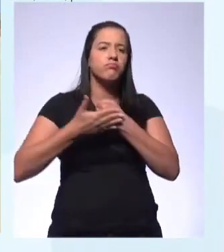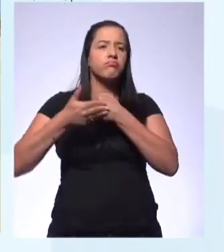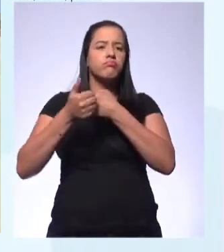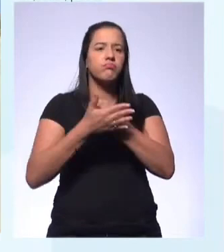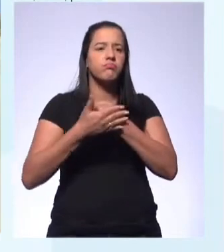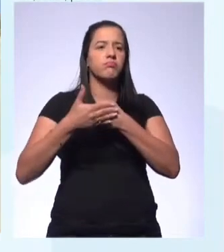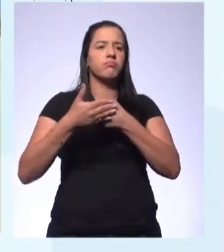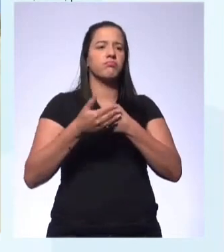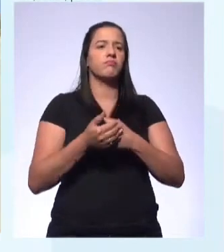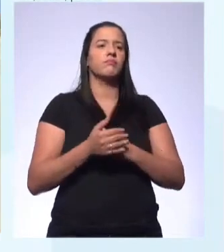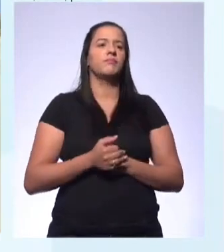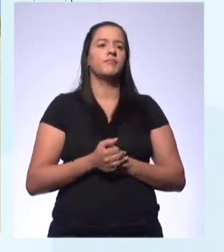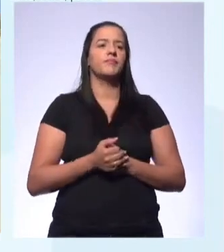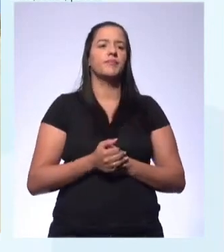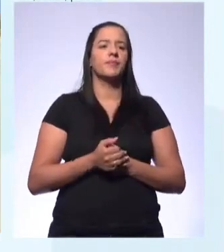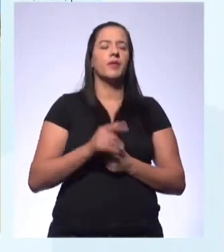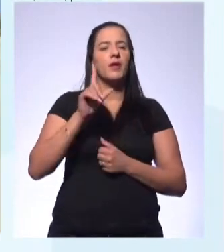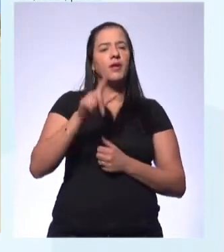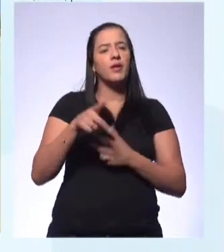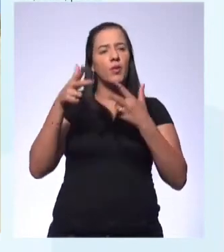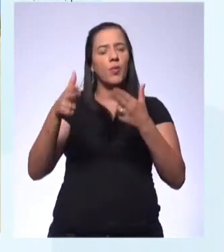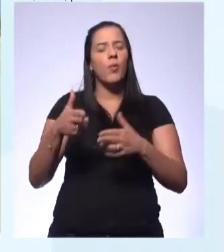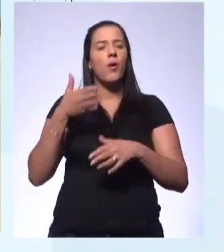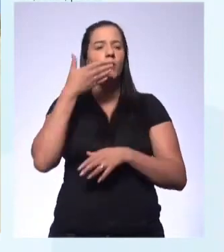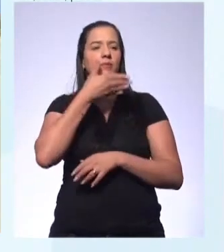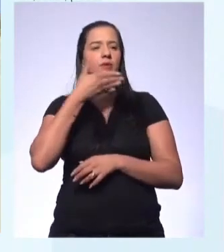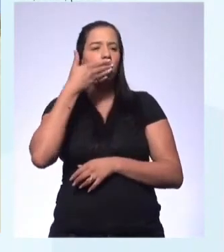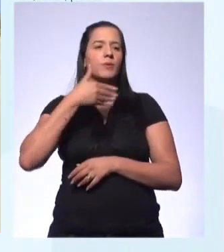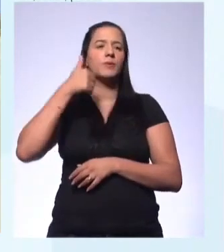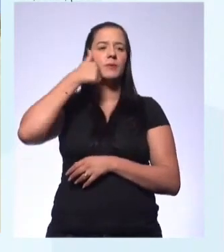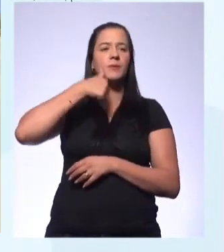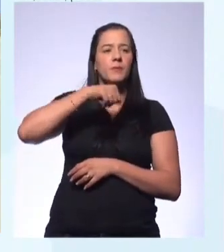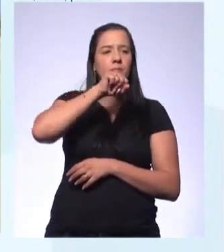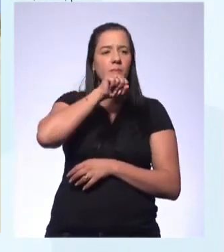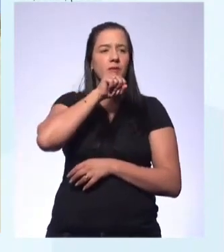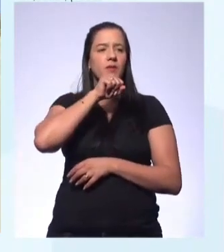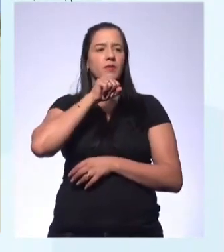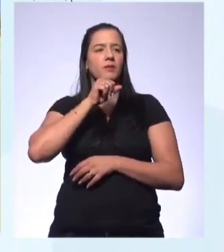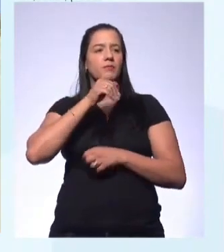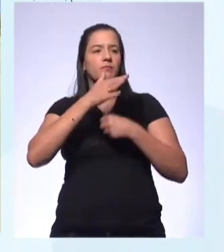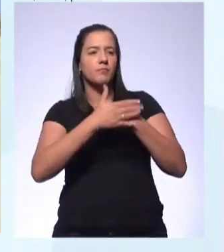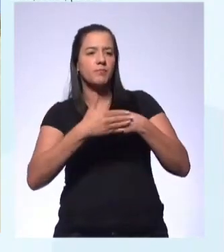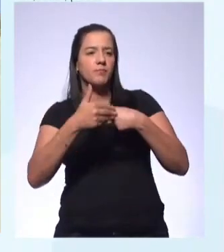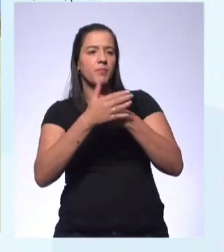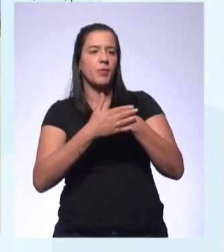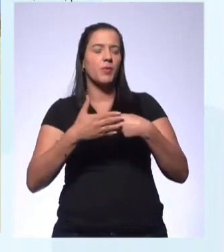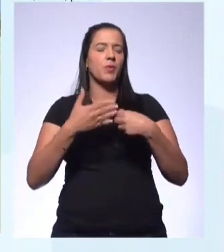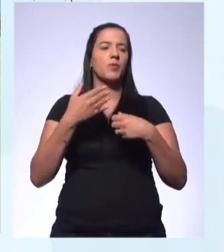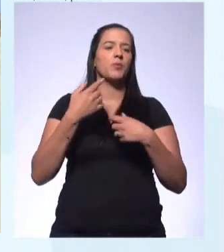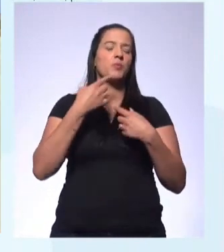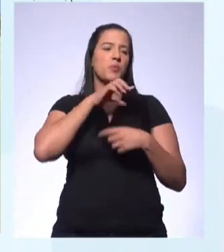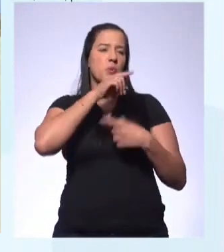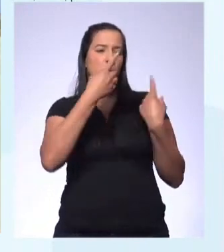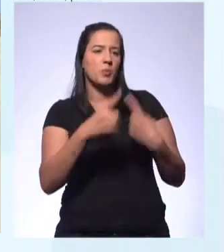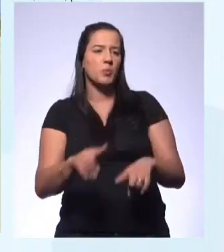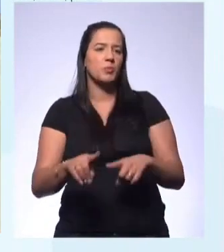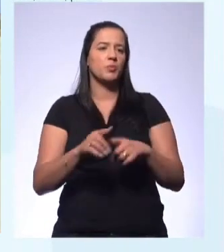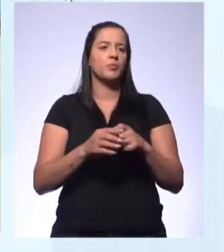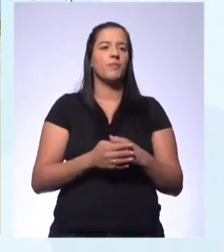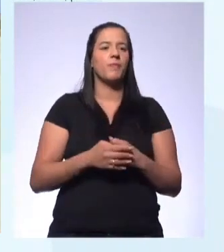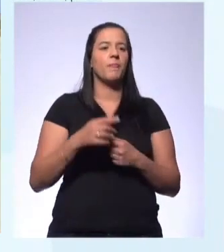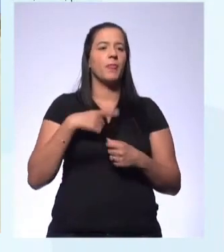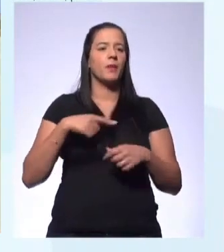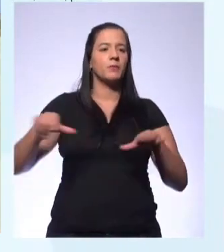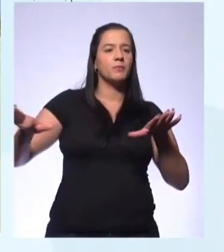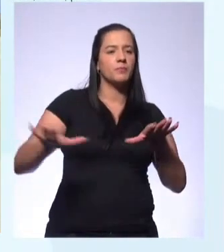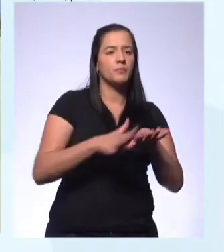fiel. E como a doce mãe, suavíssima e cruel. Nas mágoas dessa aflição que agita, meu